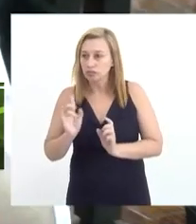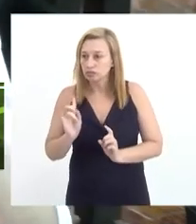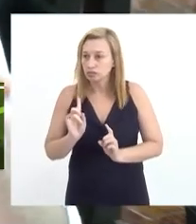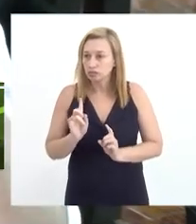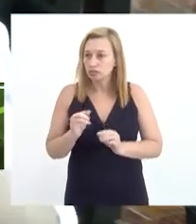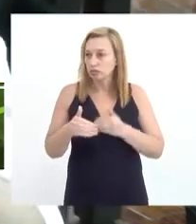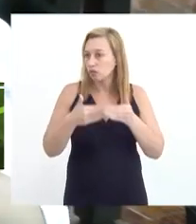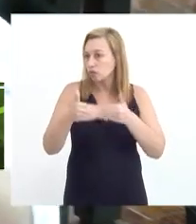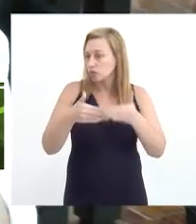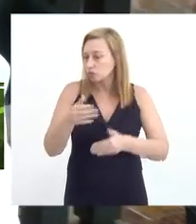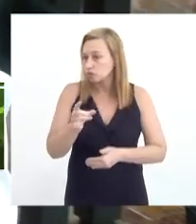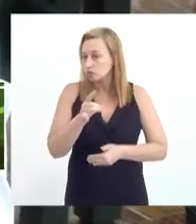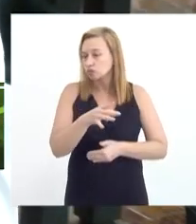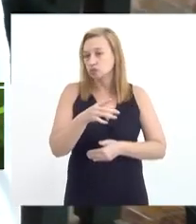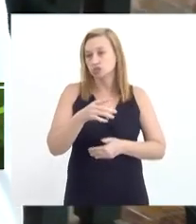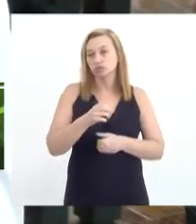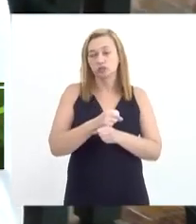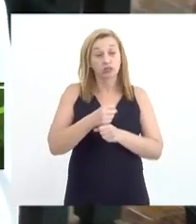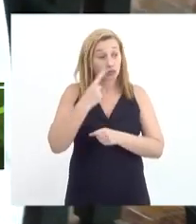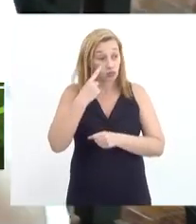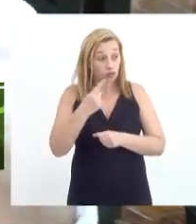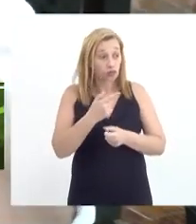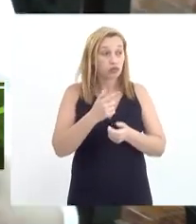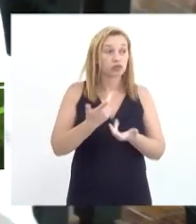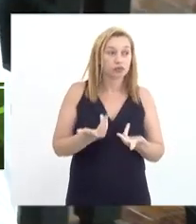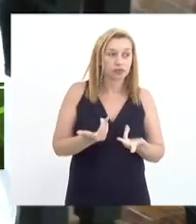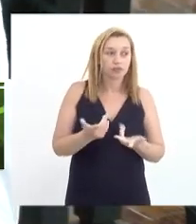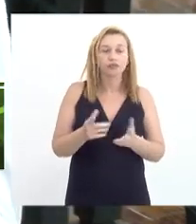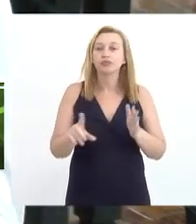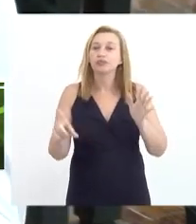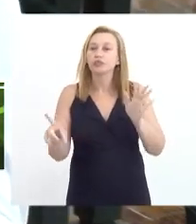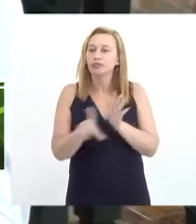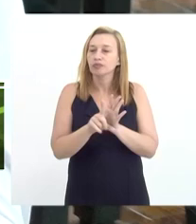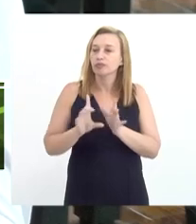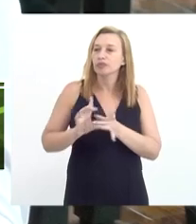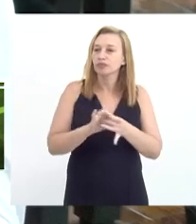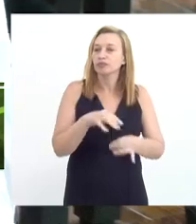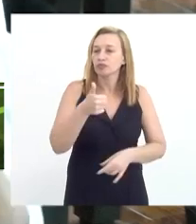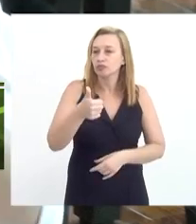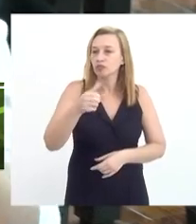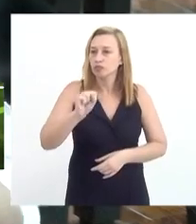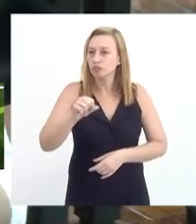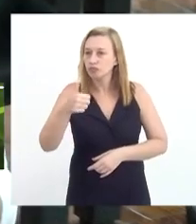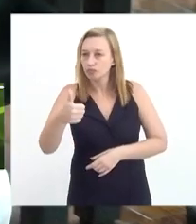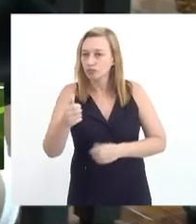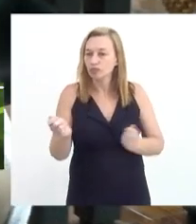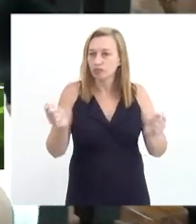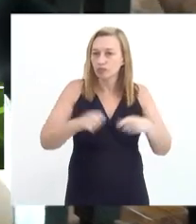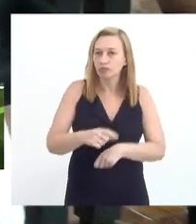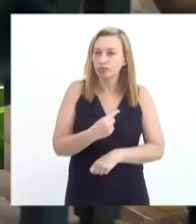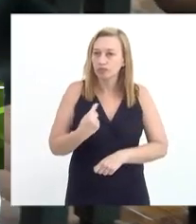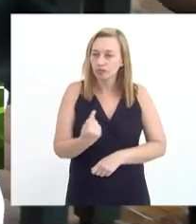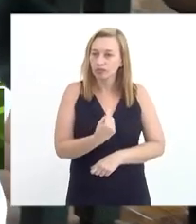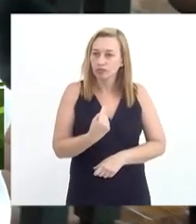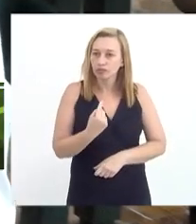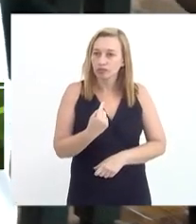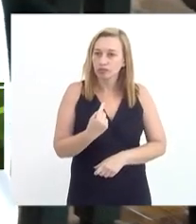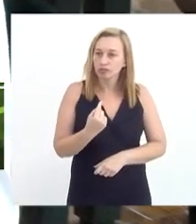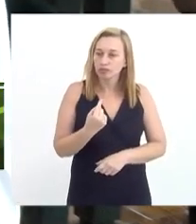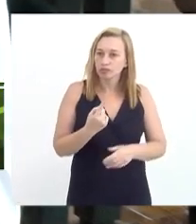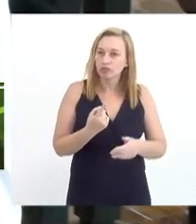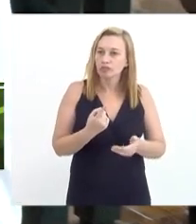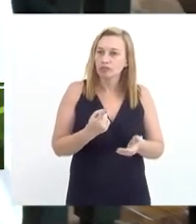gente Ao longo desses últimos anos Se deparou várias vezes A lei complementar 181 Nos deu a possibilidade De fazer ressalvas